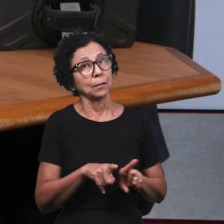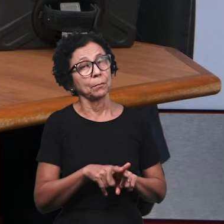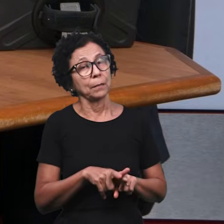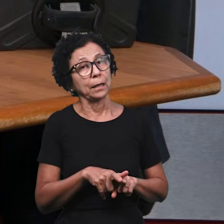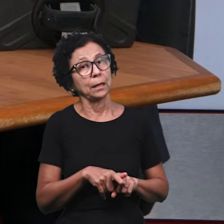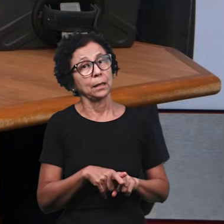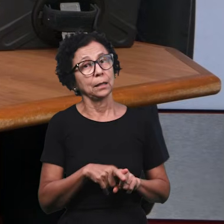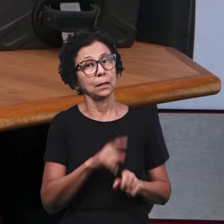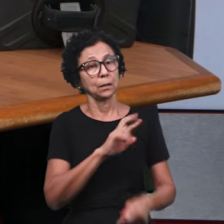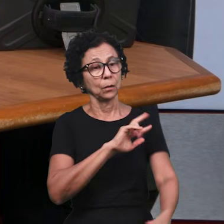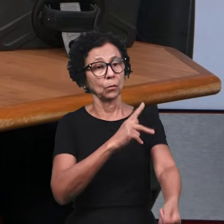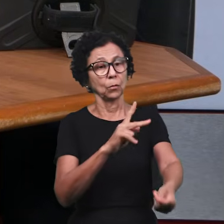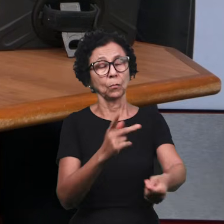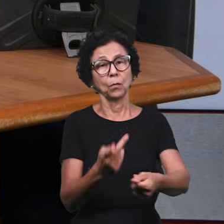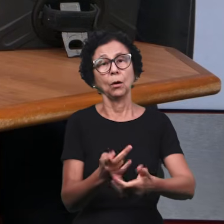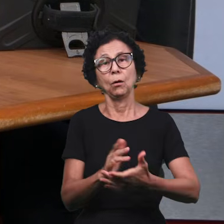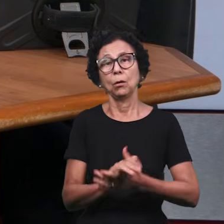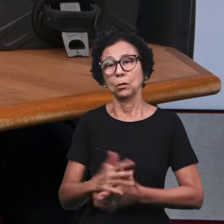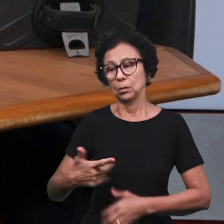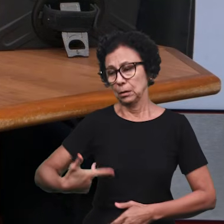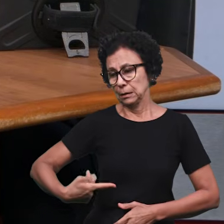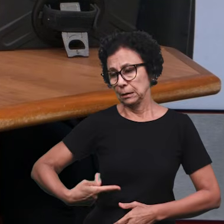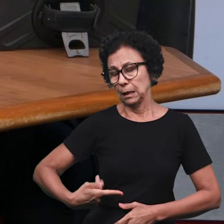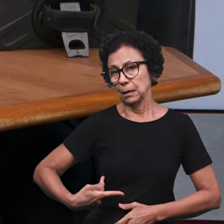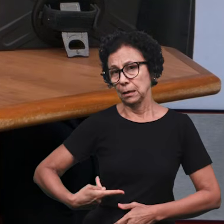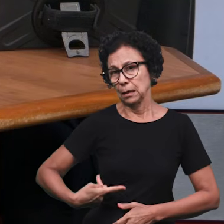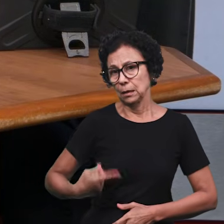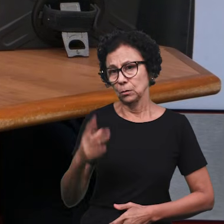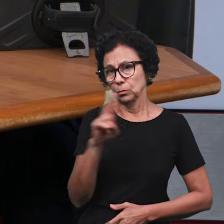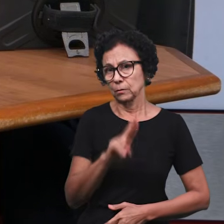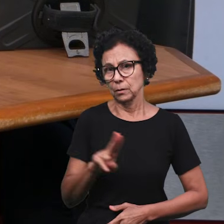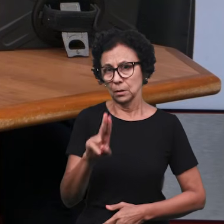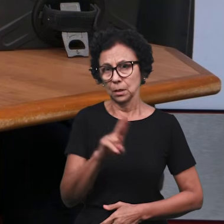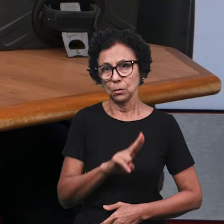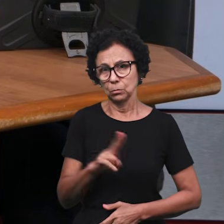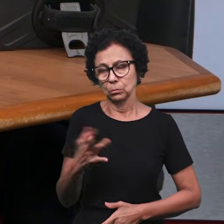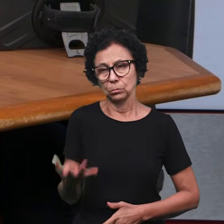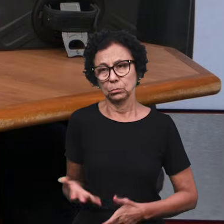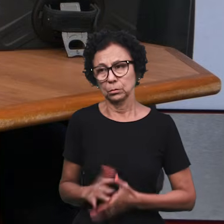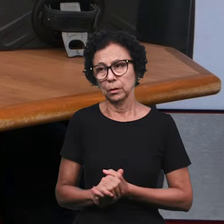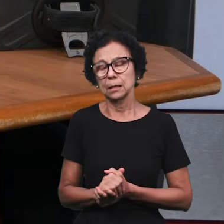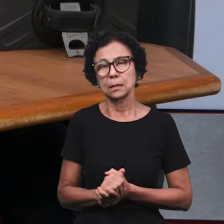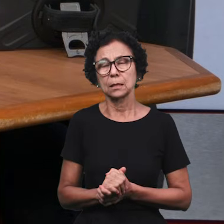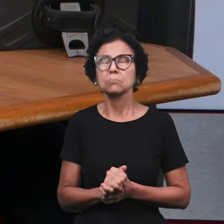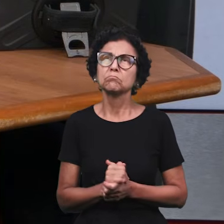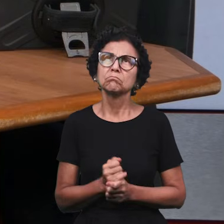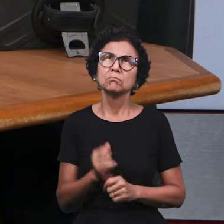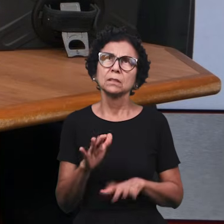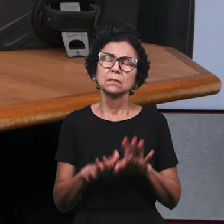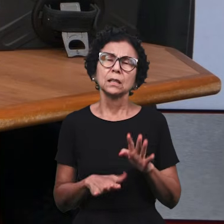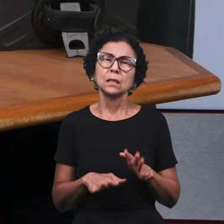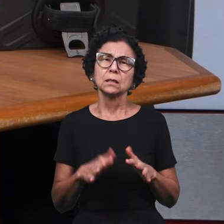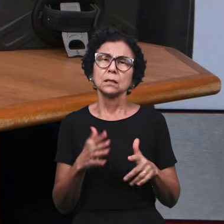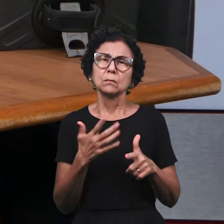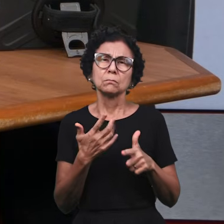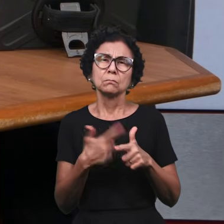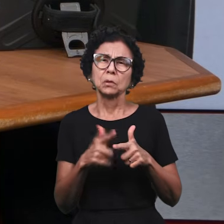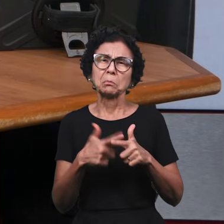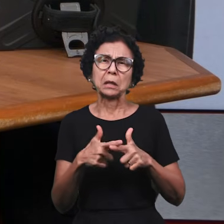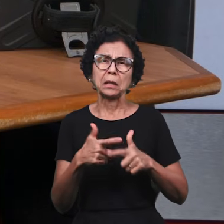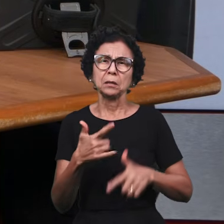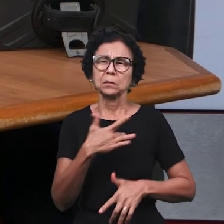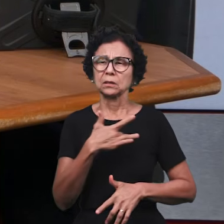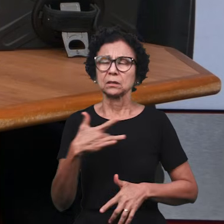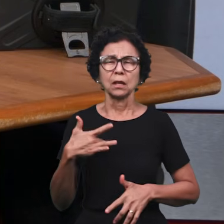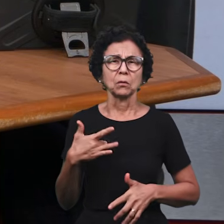Seja hormônio, sejam as canetas emagrecedoras, seja até mesmo uma infecção, uma Pós-Covid.